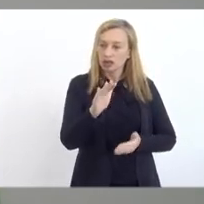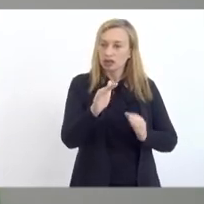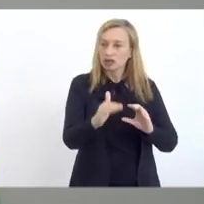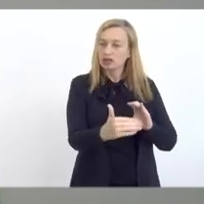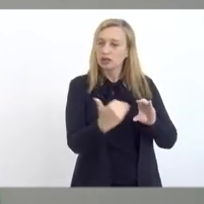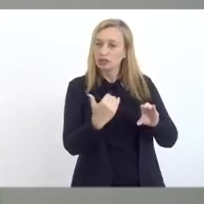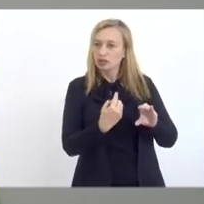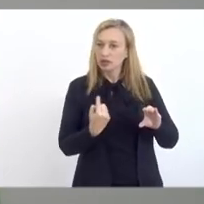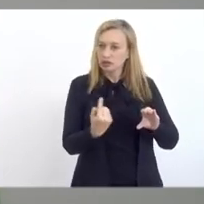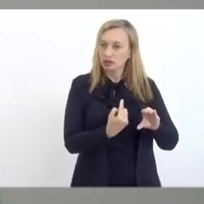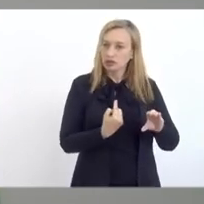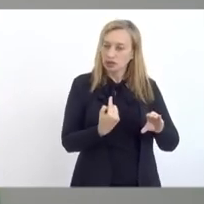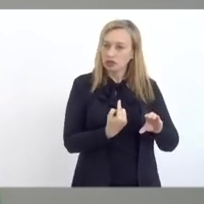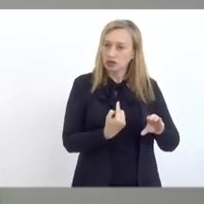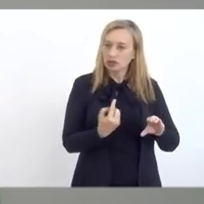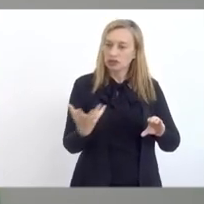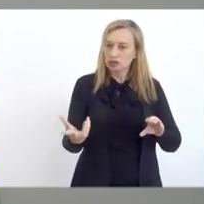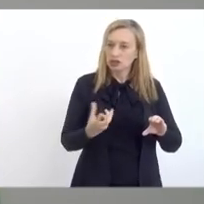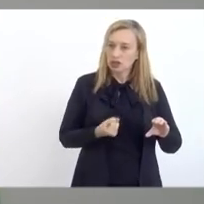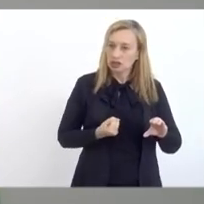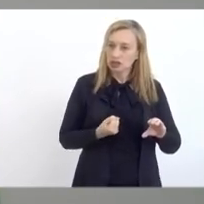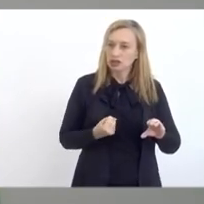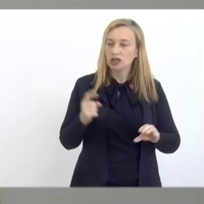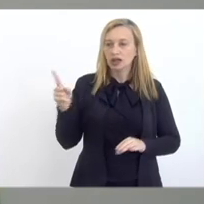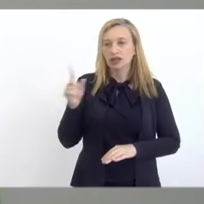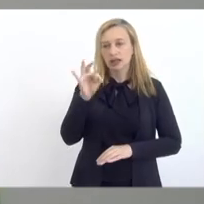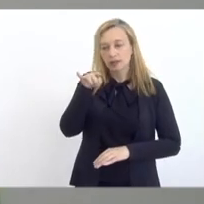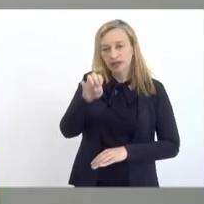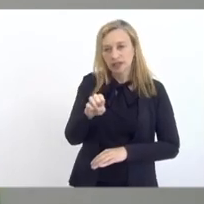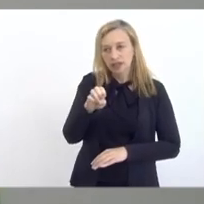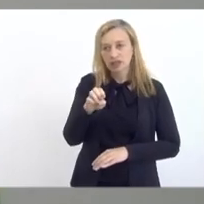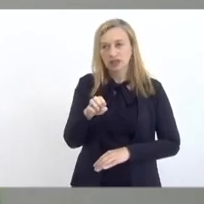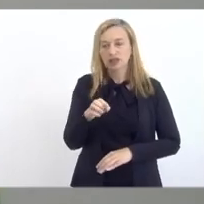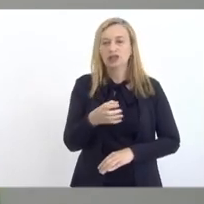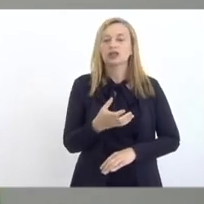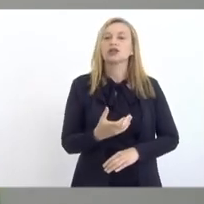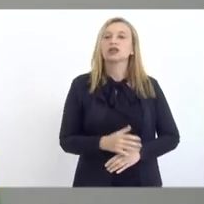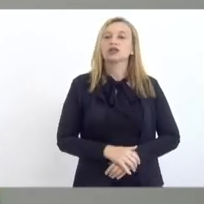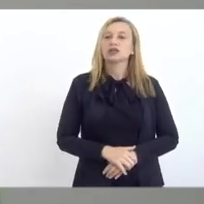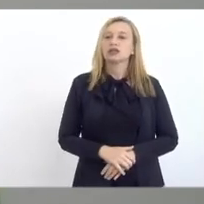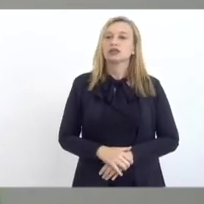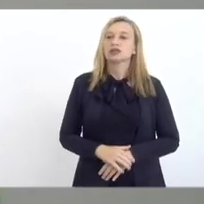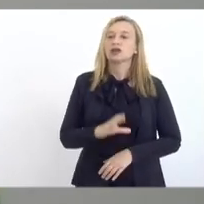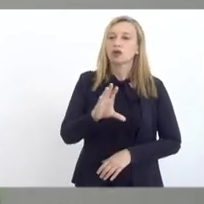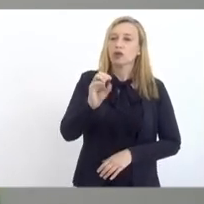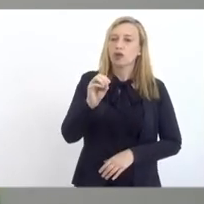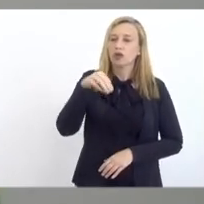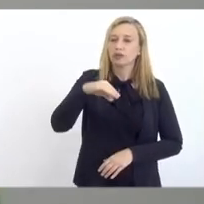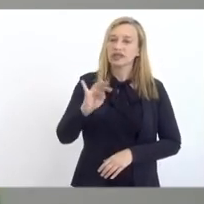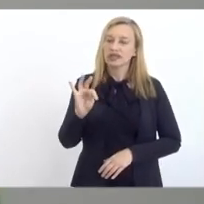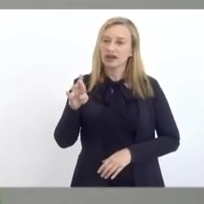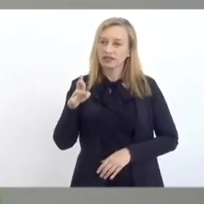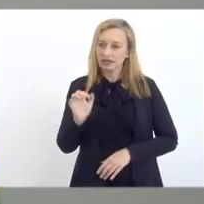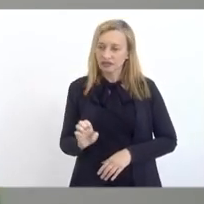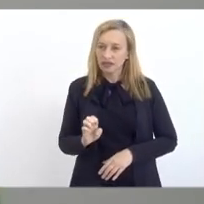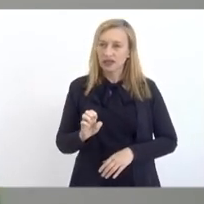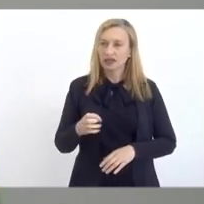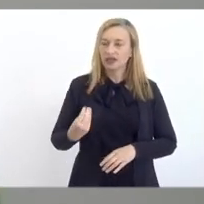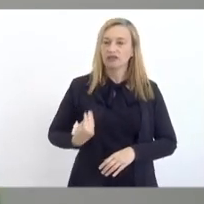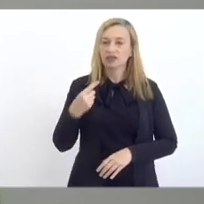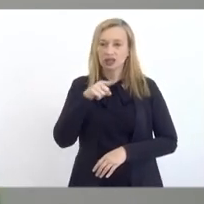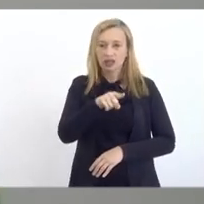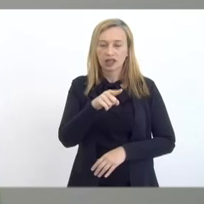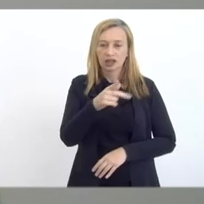para a gente. A gente recebe lá no gabinete, recebe na Comissarf. A Comissarf, aqui está presente aqui